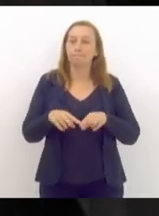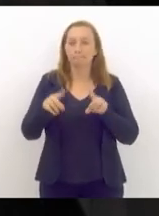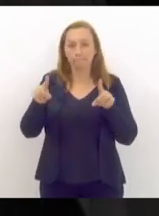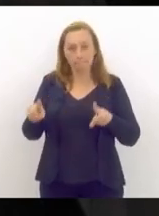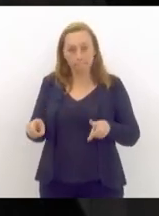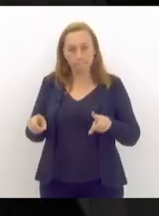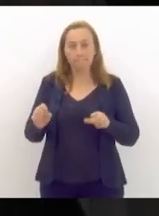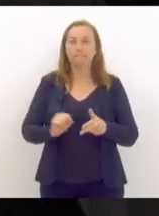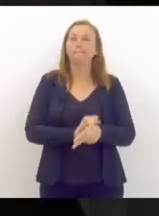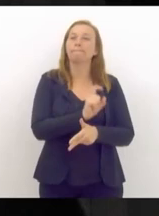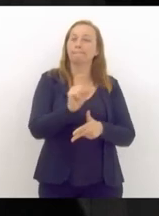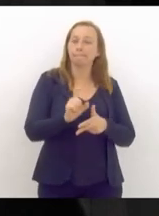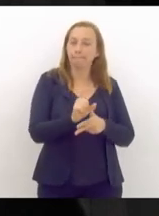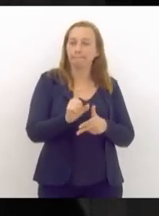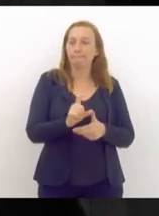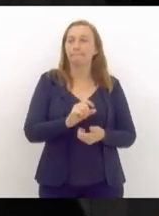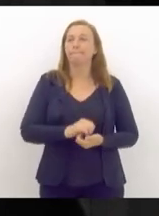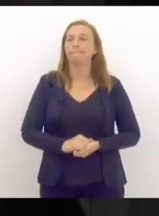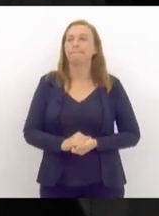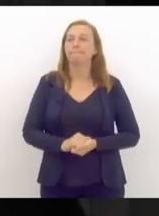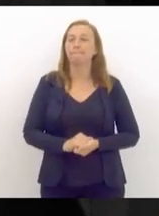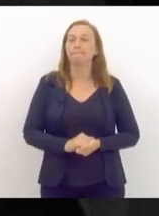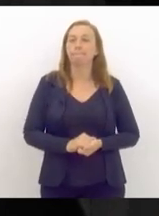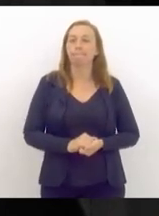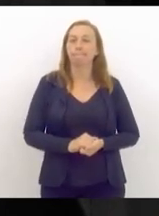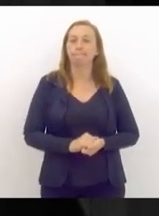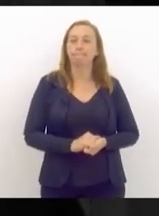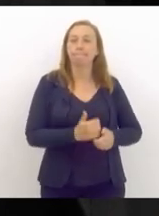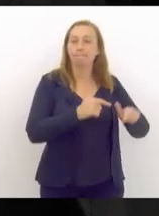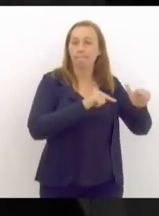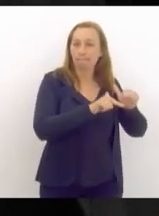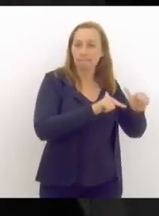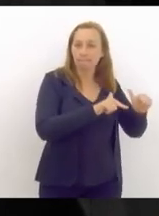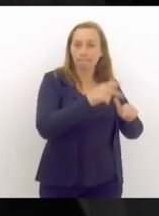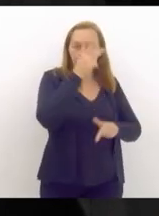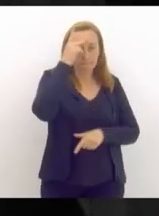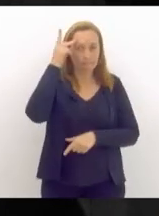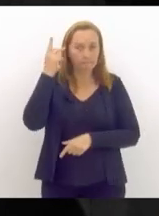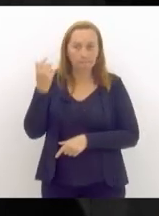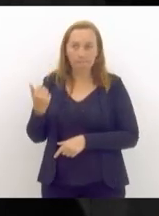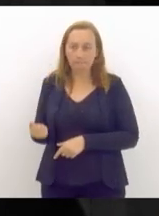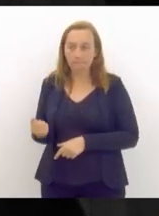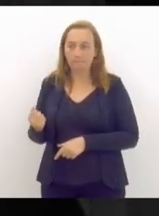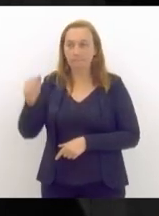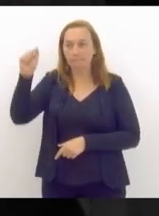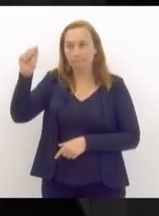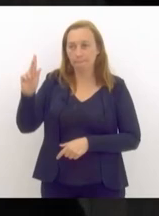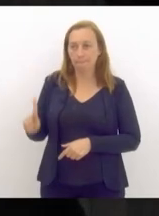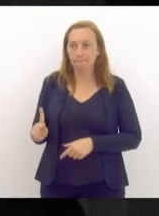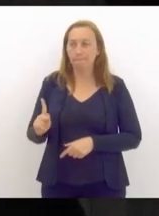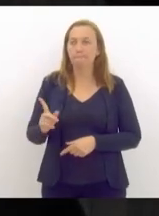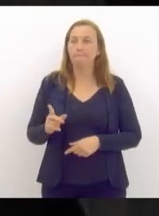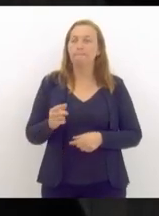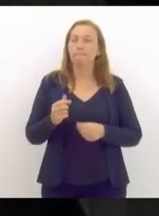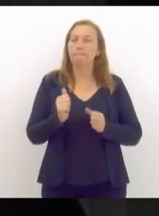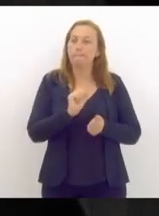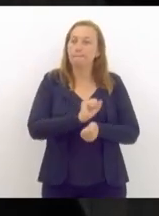do executivo, ativos, inativos e pensionistas, anseio por essa